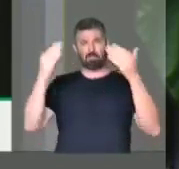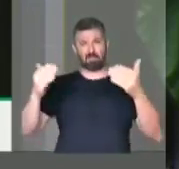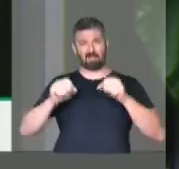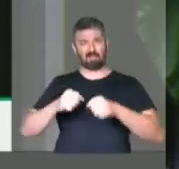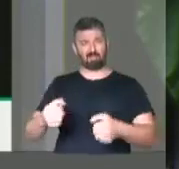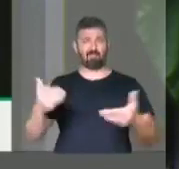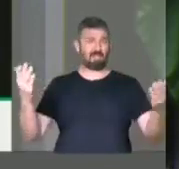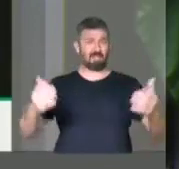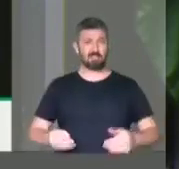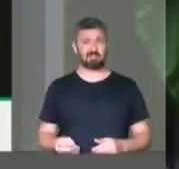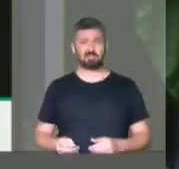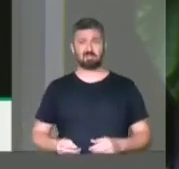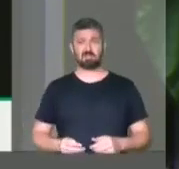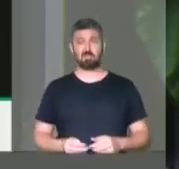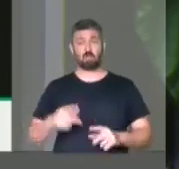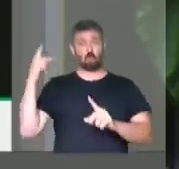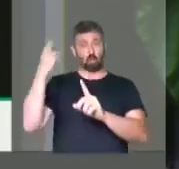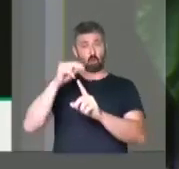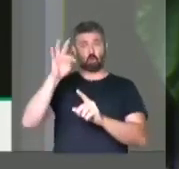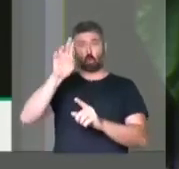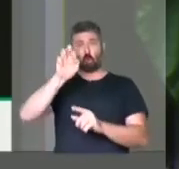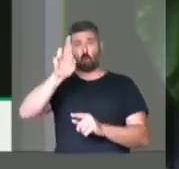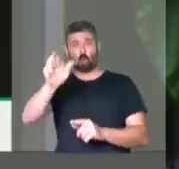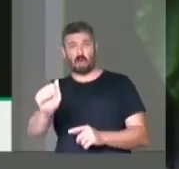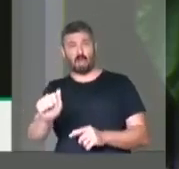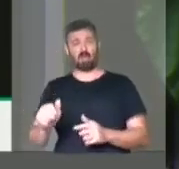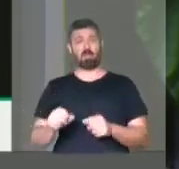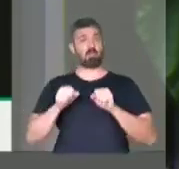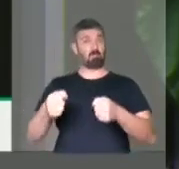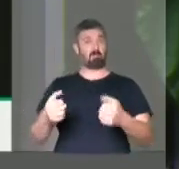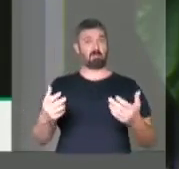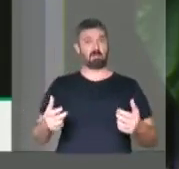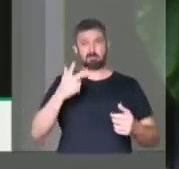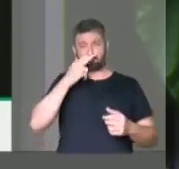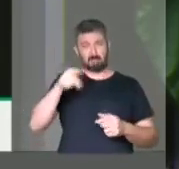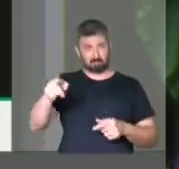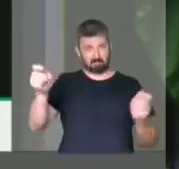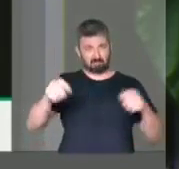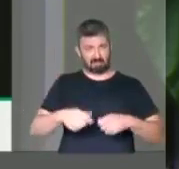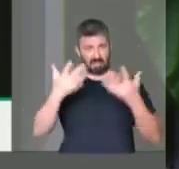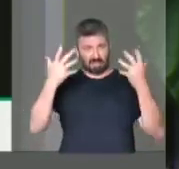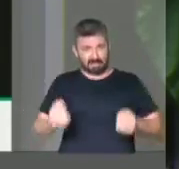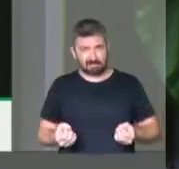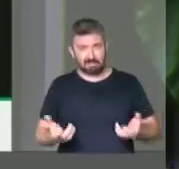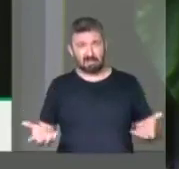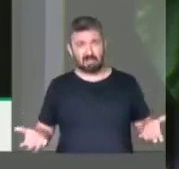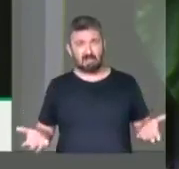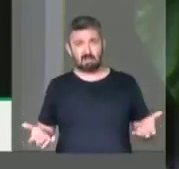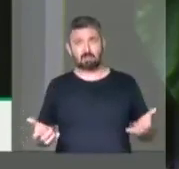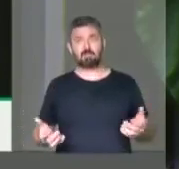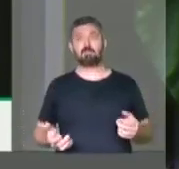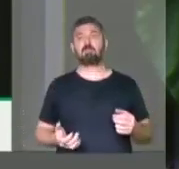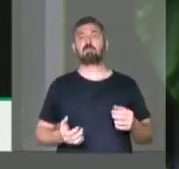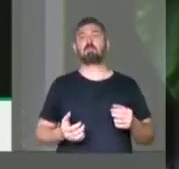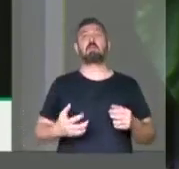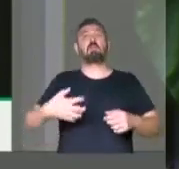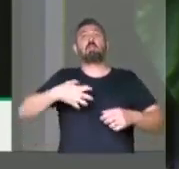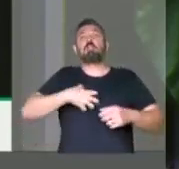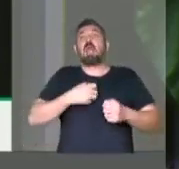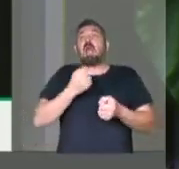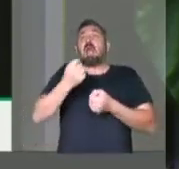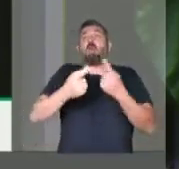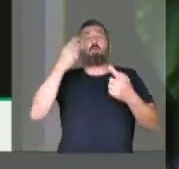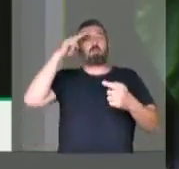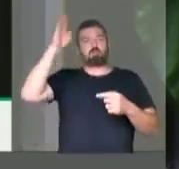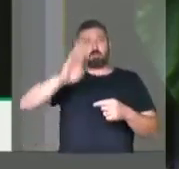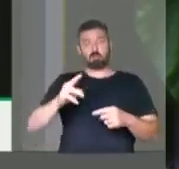a legalização da milícia, defendem a tortura, subtenente Gonzaga, como se a tortura pudesse ser aceitável em alguma circunstância da